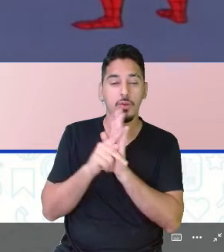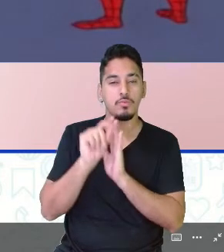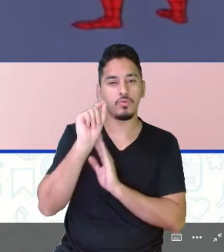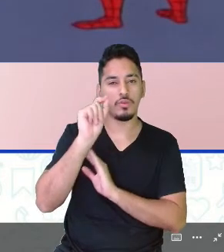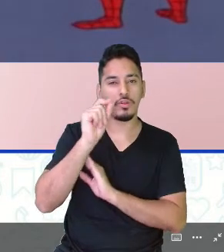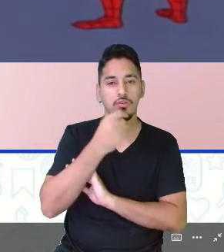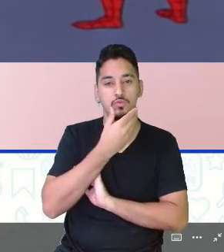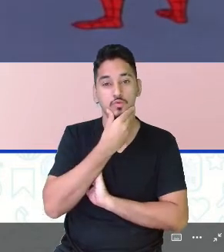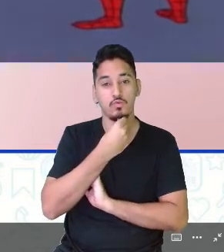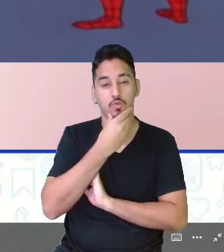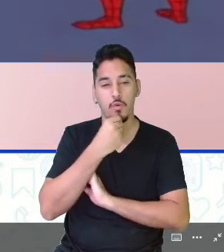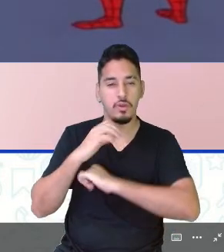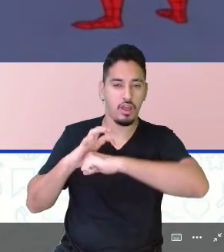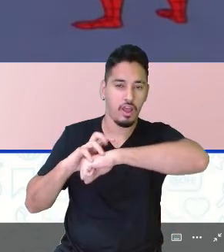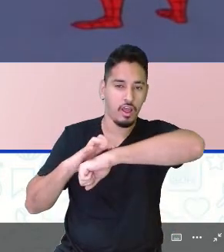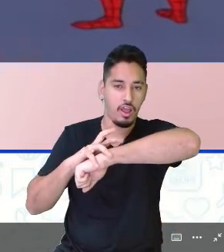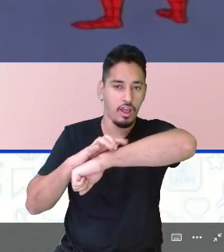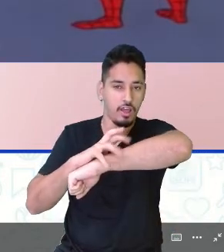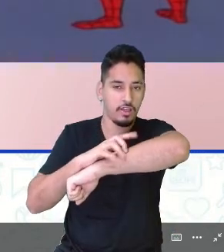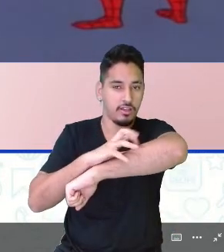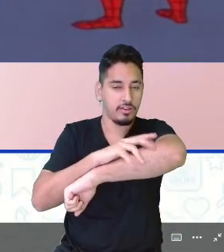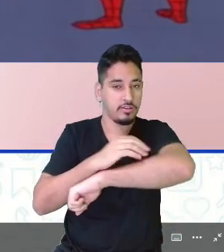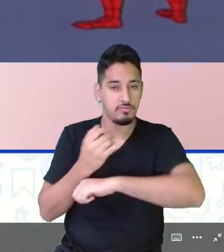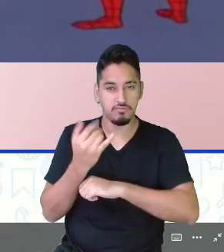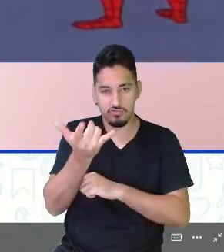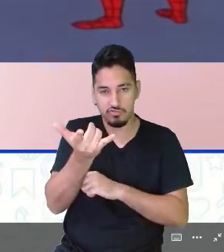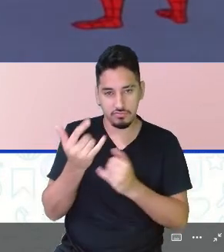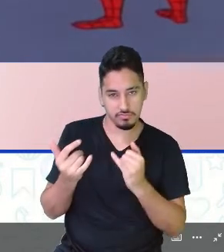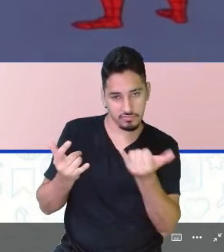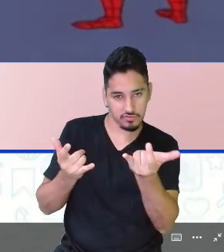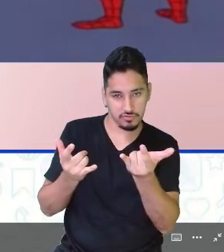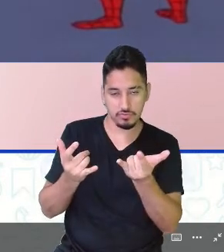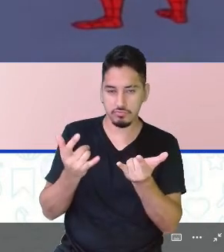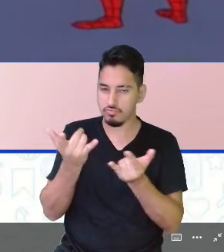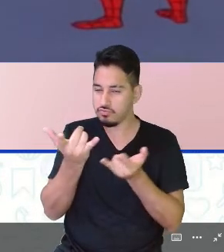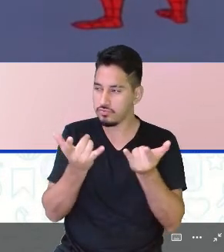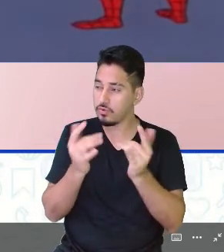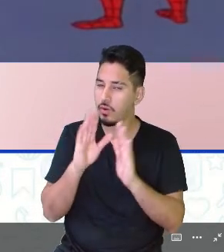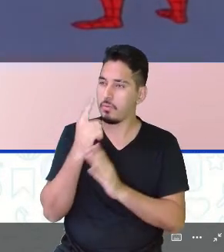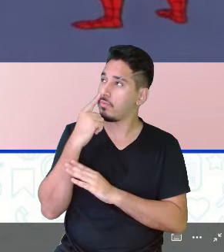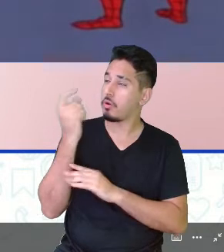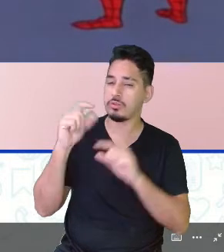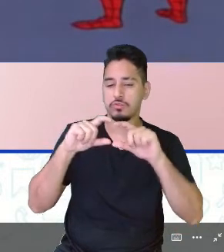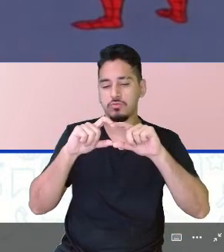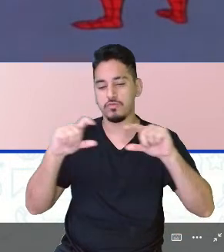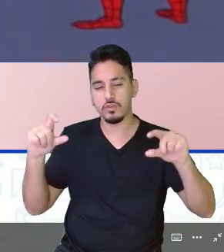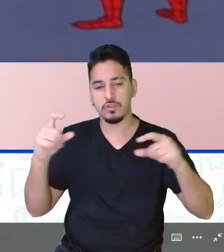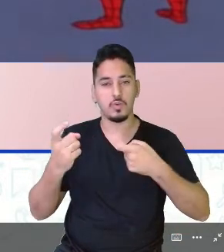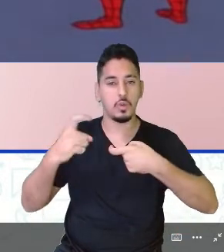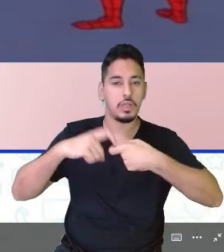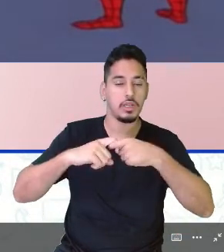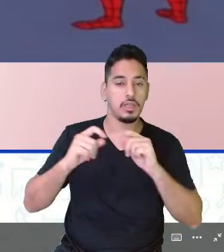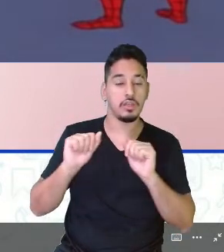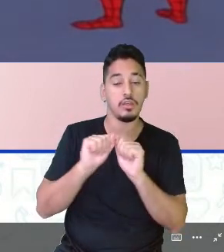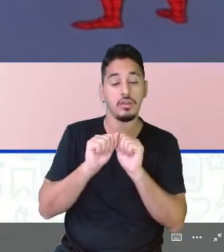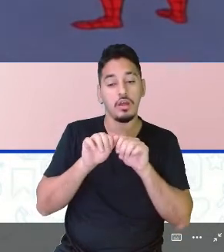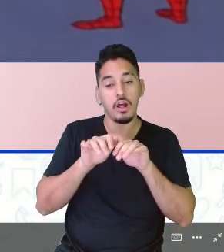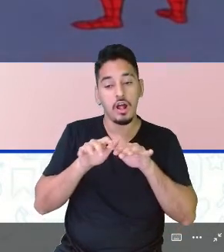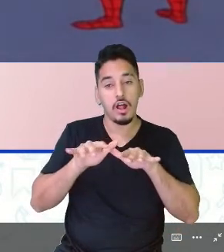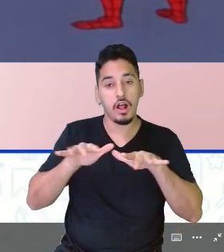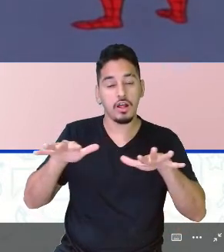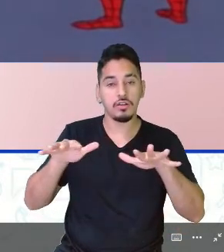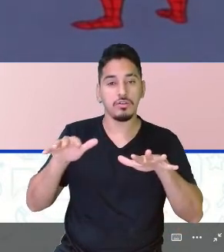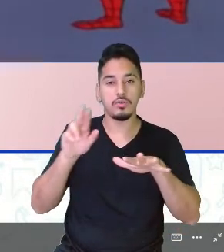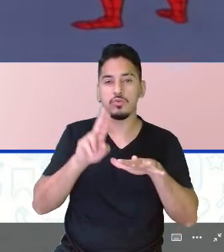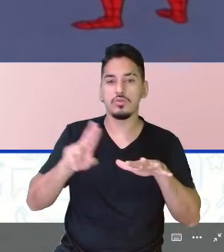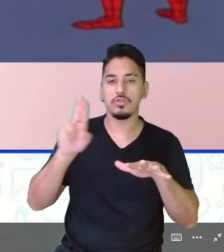né? E aí, veja só, pode ser um link, pode ser um vídeo, uma ideia, uma frase que se espalha pelas redes, fazendo